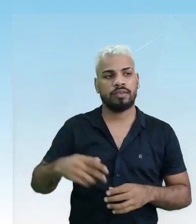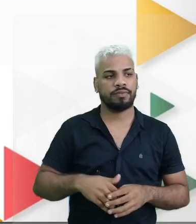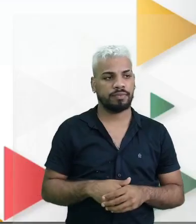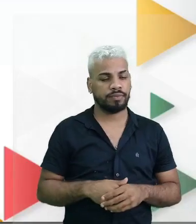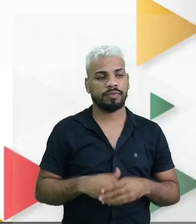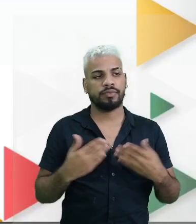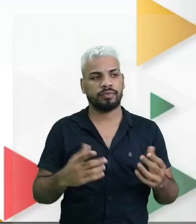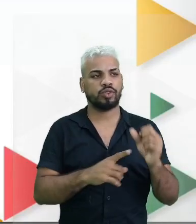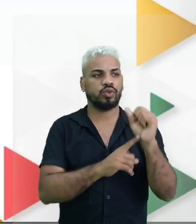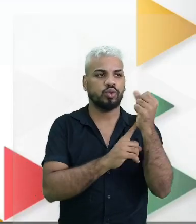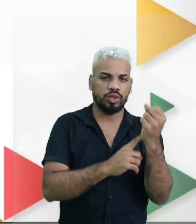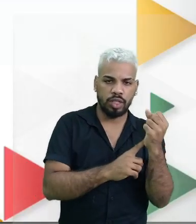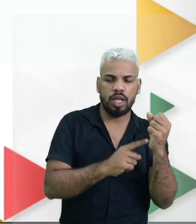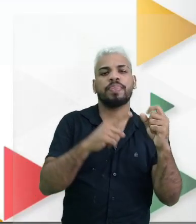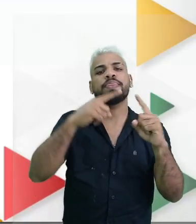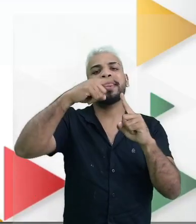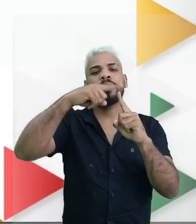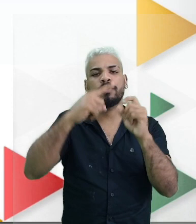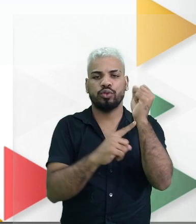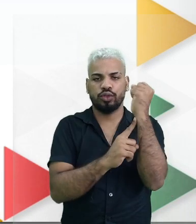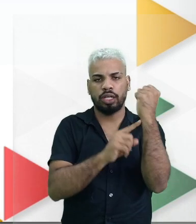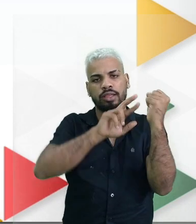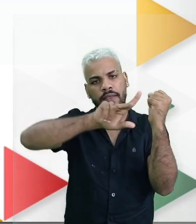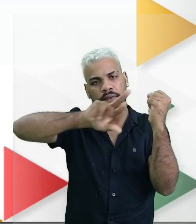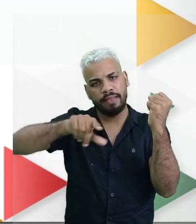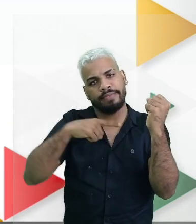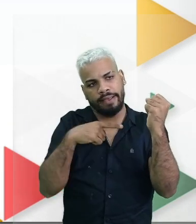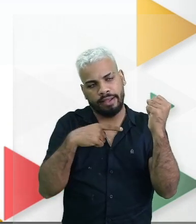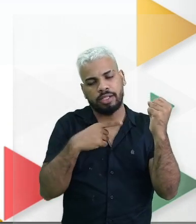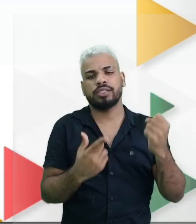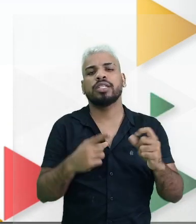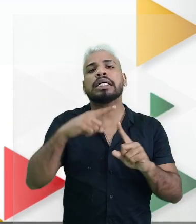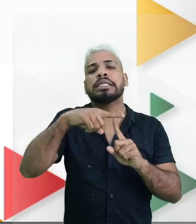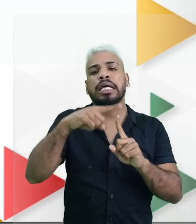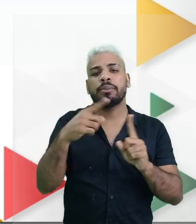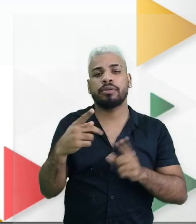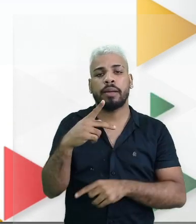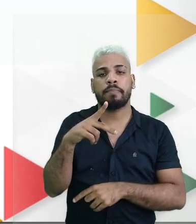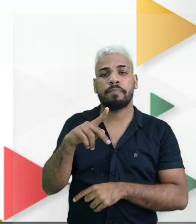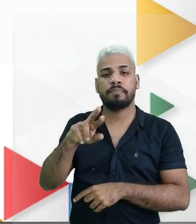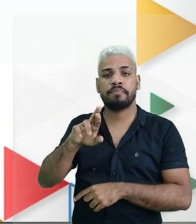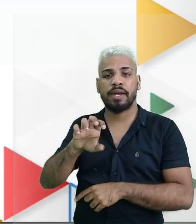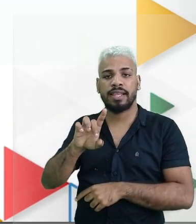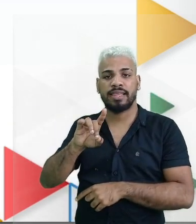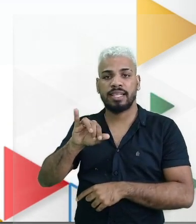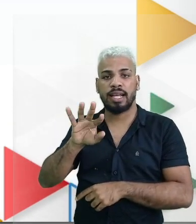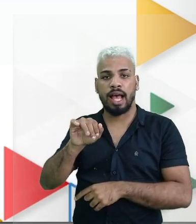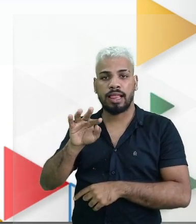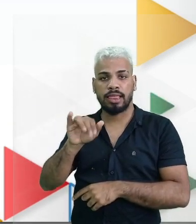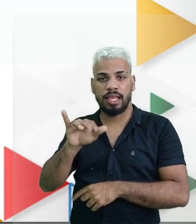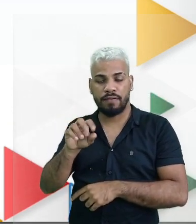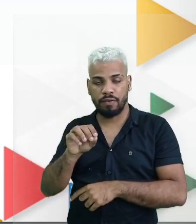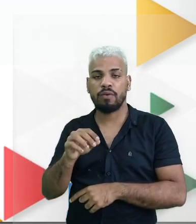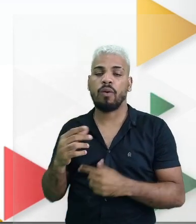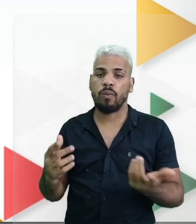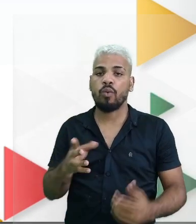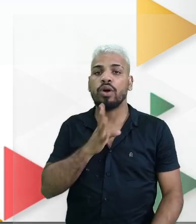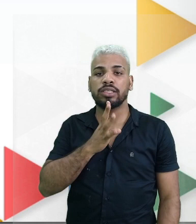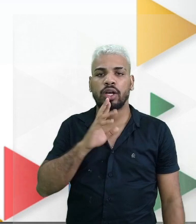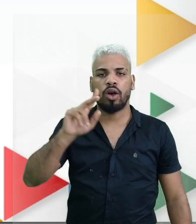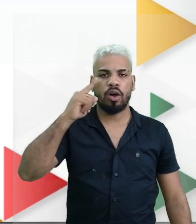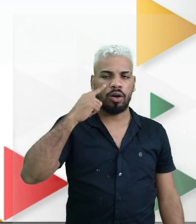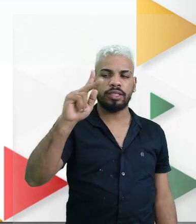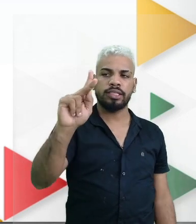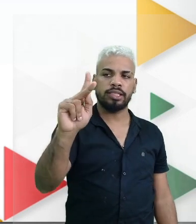o sujeito, os tipos de sujeito, os tipos de predicado, conhecer o hipérbato, que é a